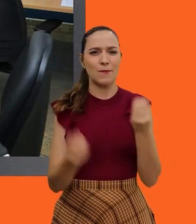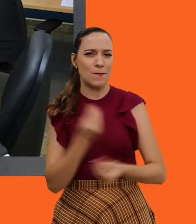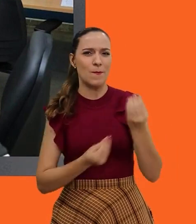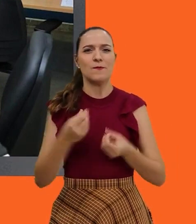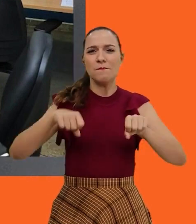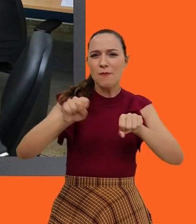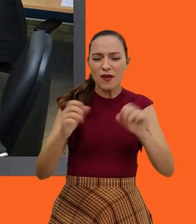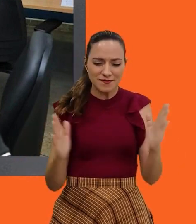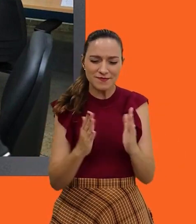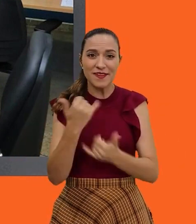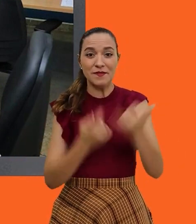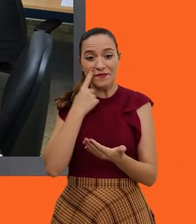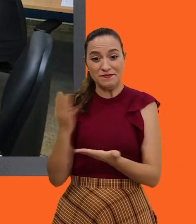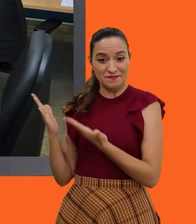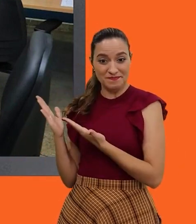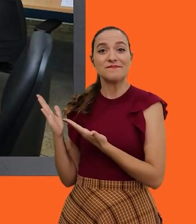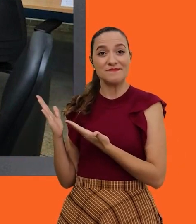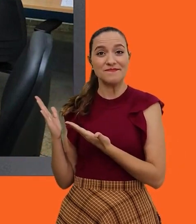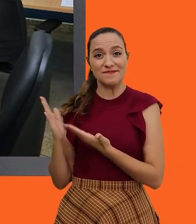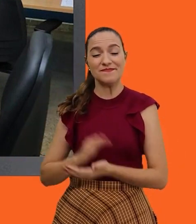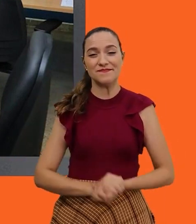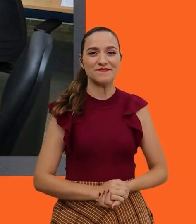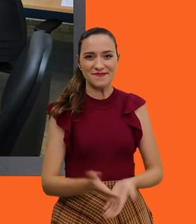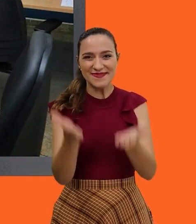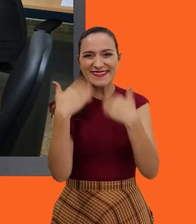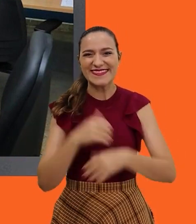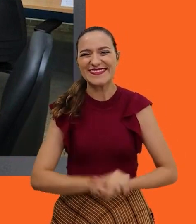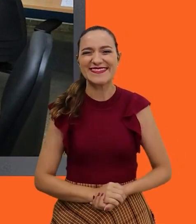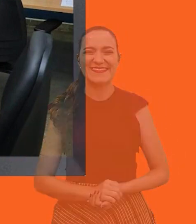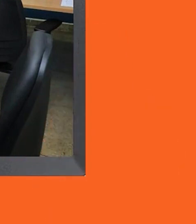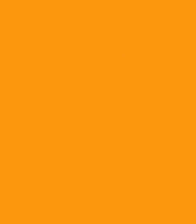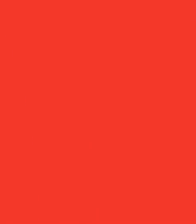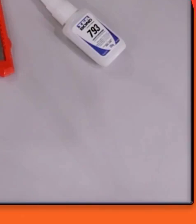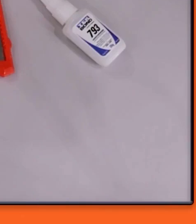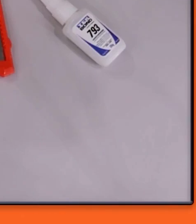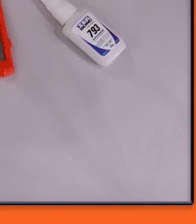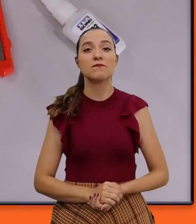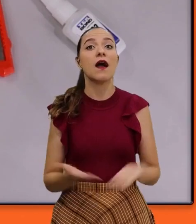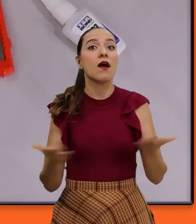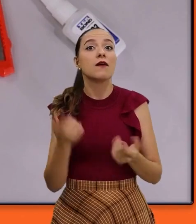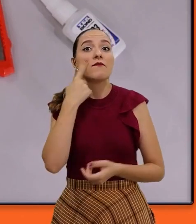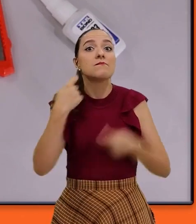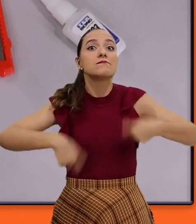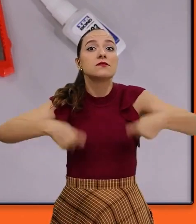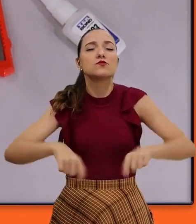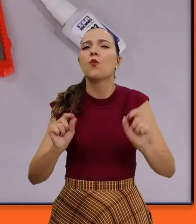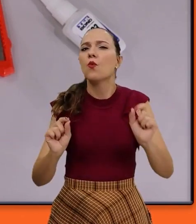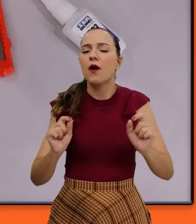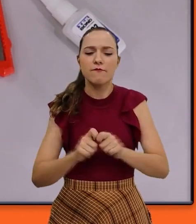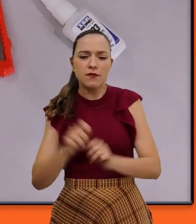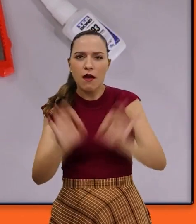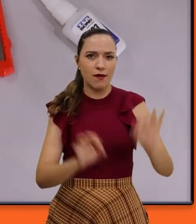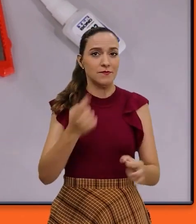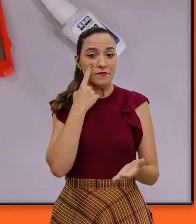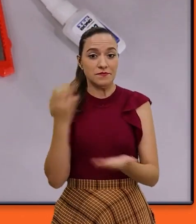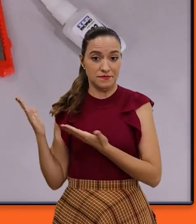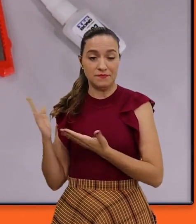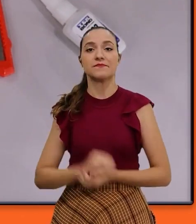mini moto elétrica, como essa. Vamos lá? Então vamos às ferramentas que você vai utilizar no projeto de